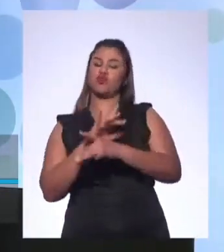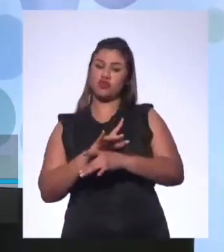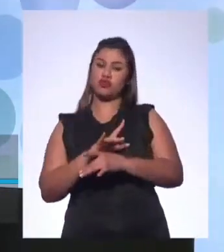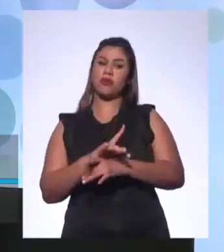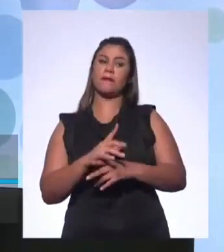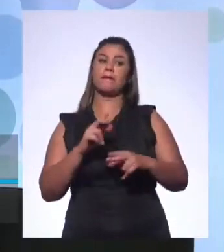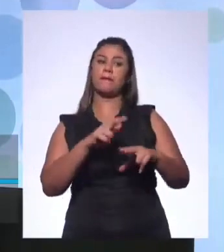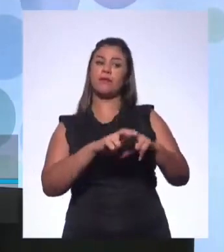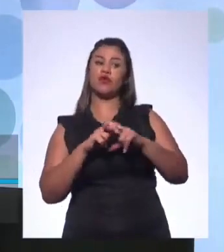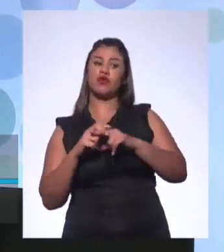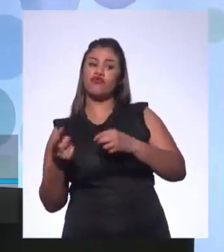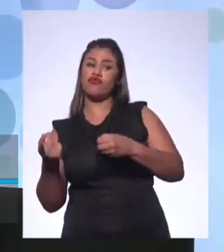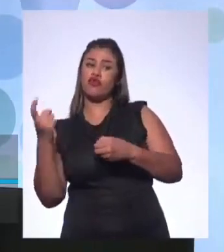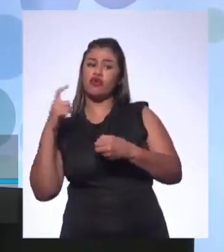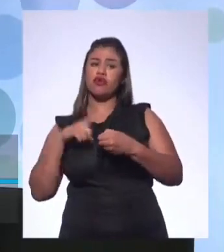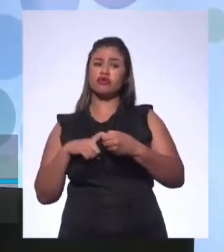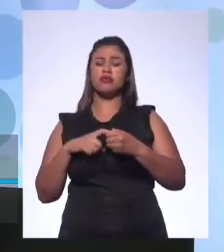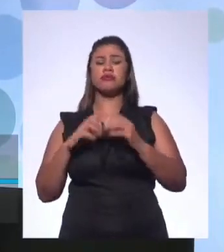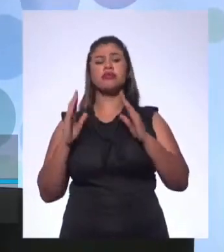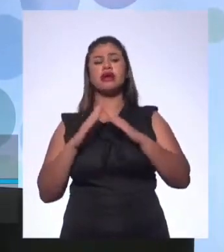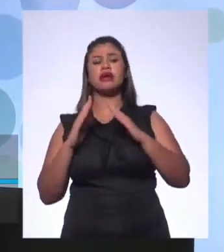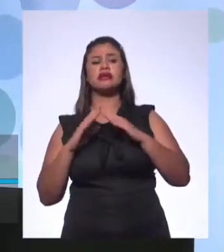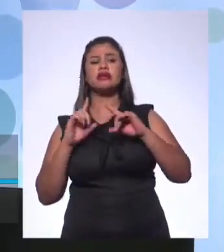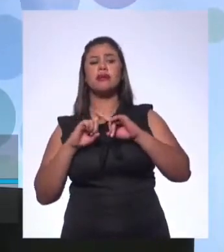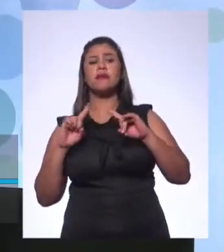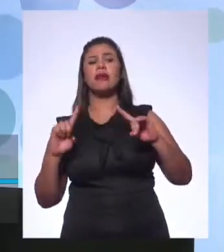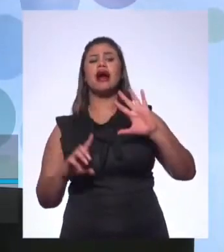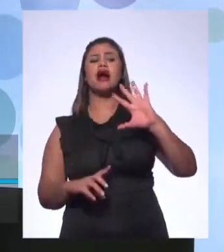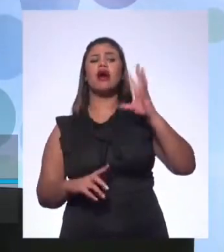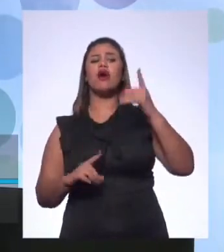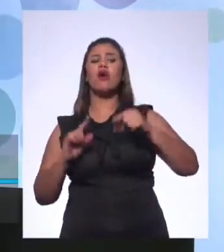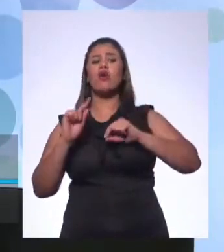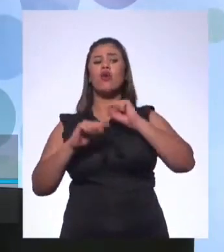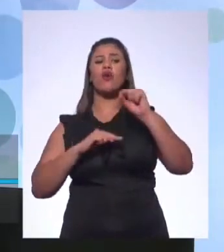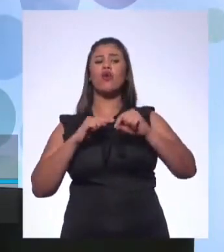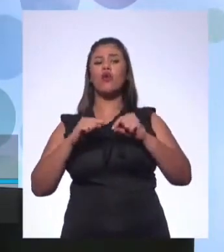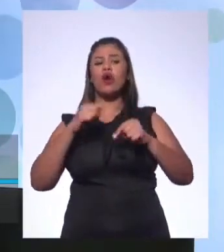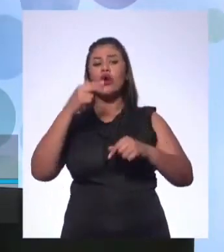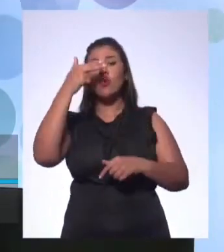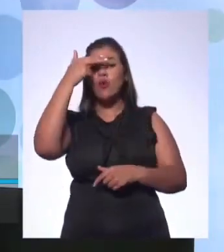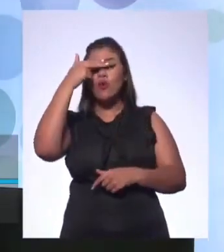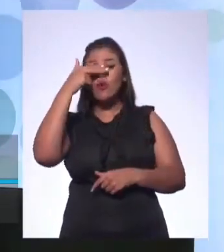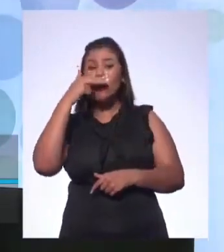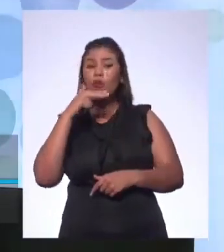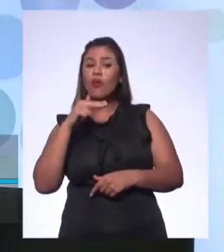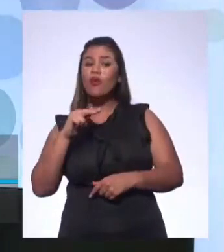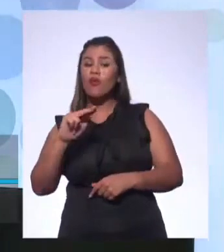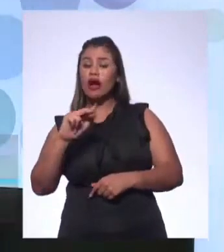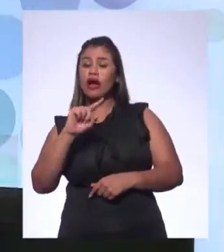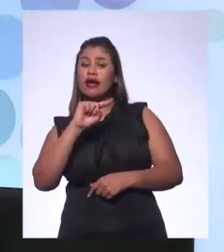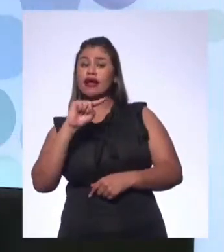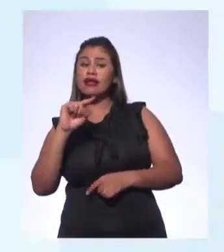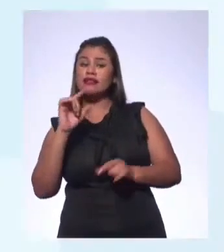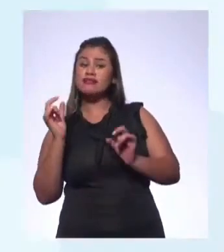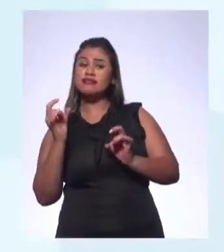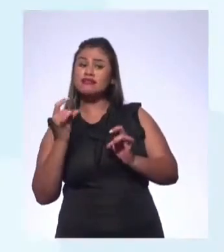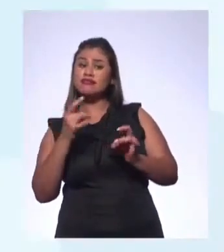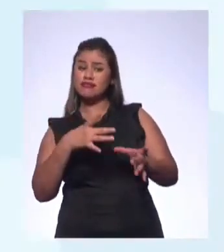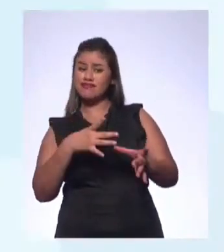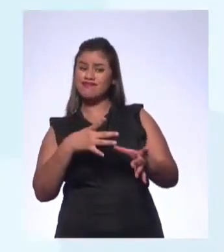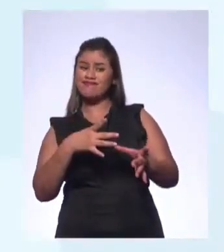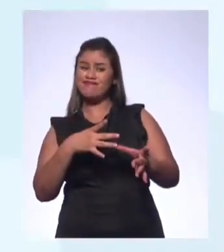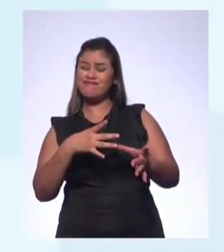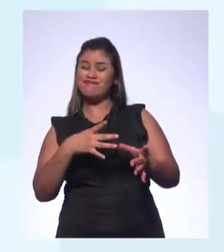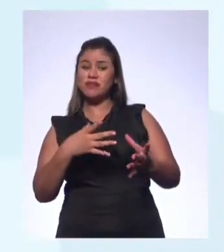tem que voltar para casa. Mas o que acontece aqui? Esses elefantes, eles se viram abandonados. Essa é a grande